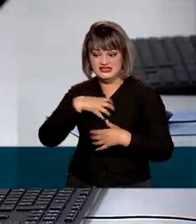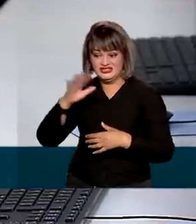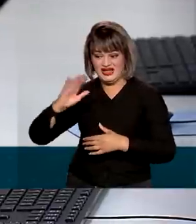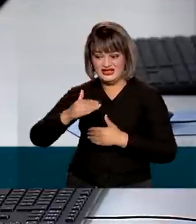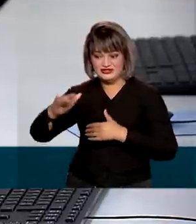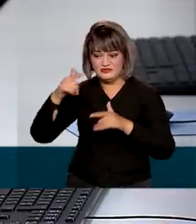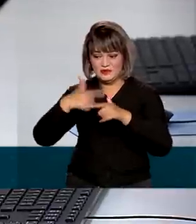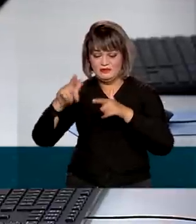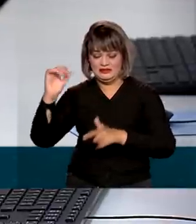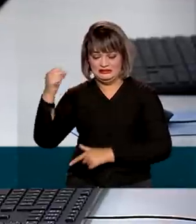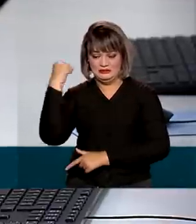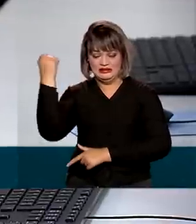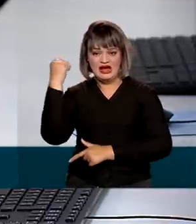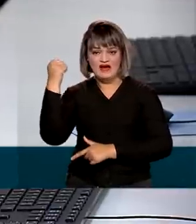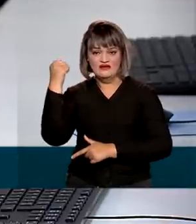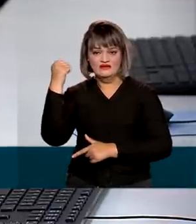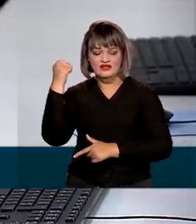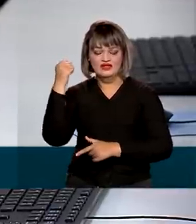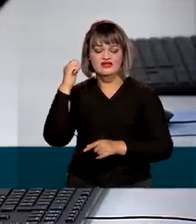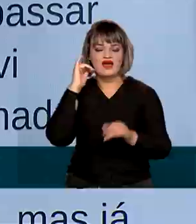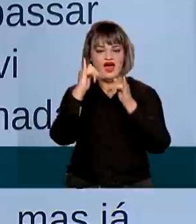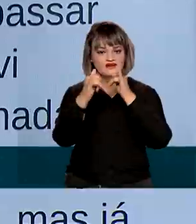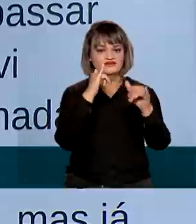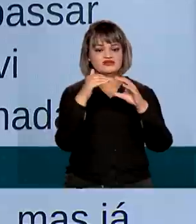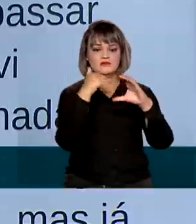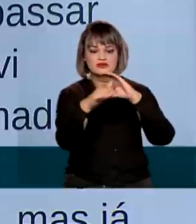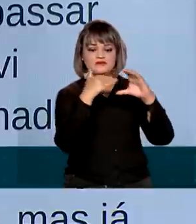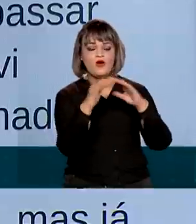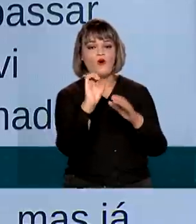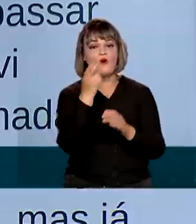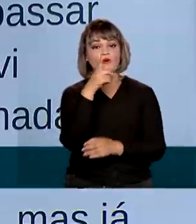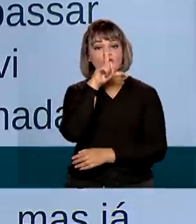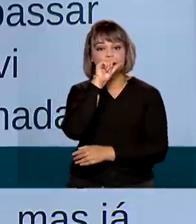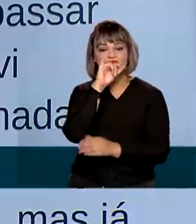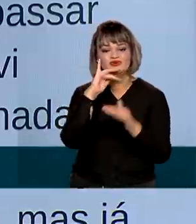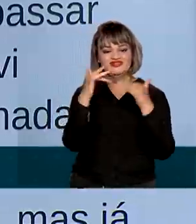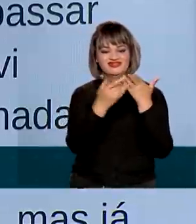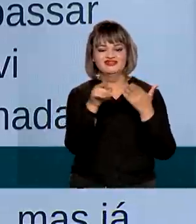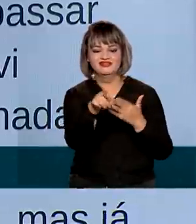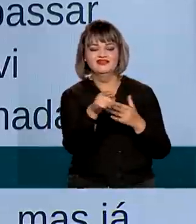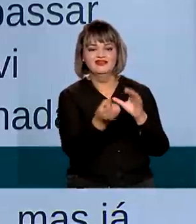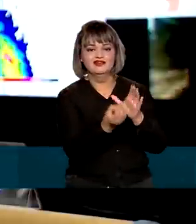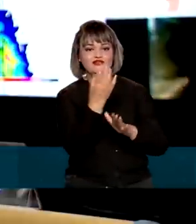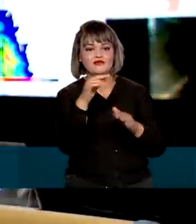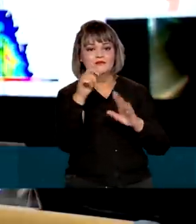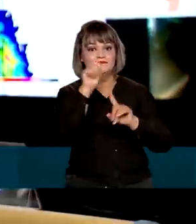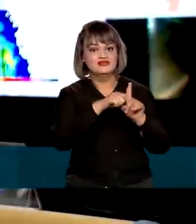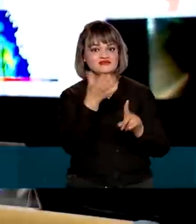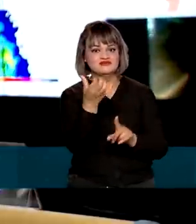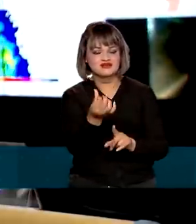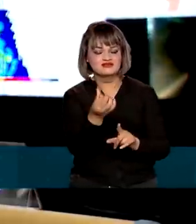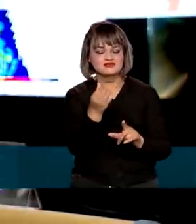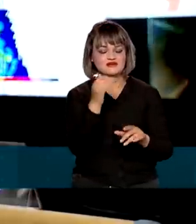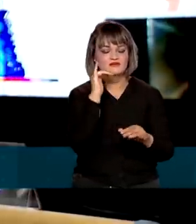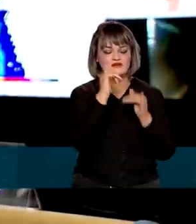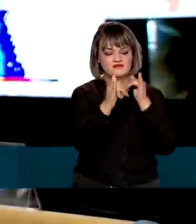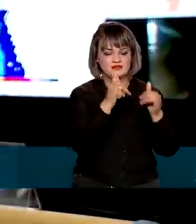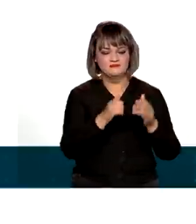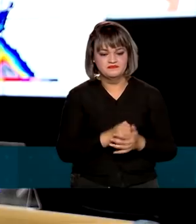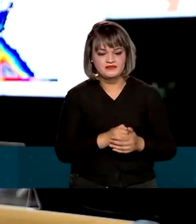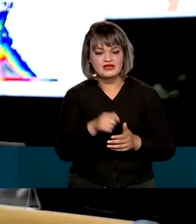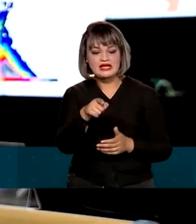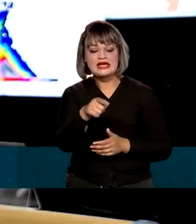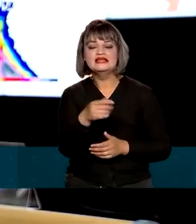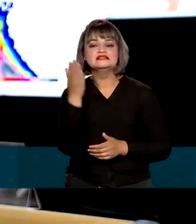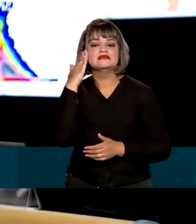como serviço de alertas por SMS e Twitter da Defesa Civil criado há seis meses saber quem é a defesa civil